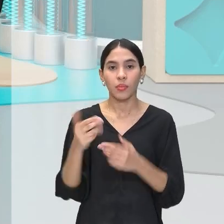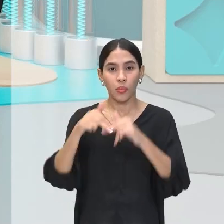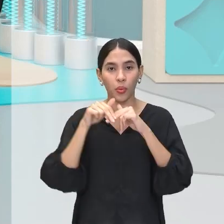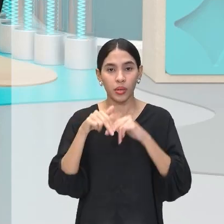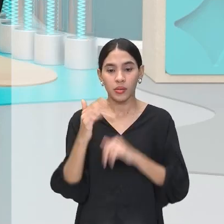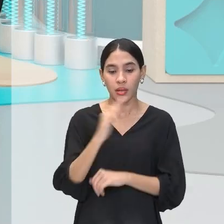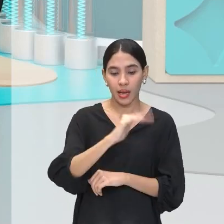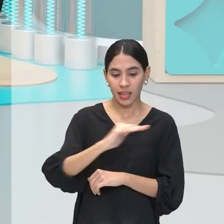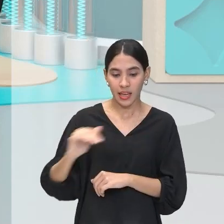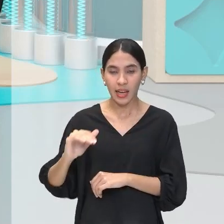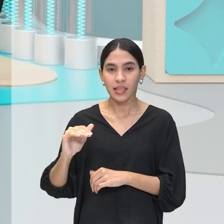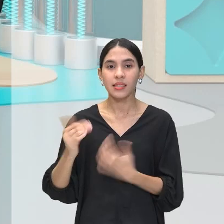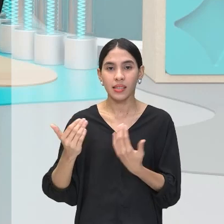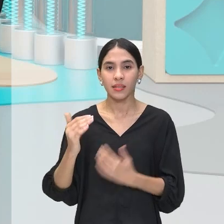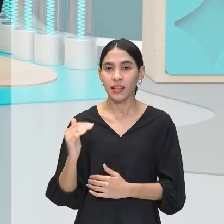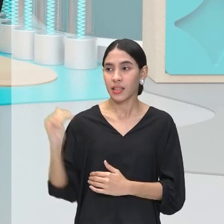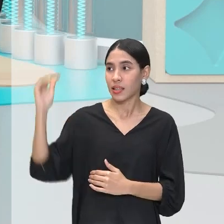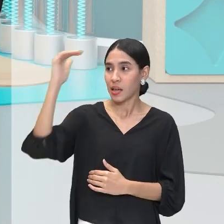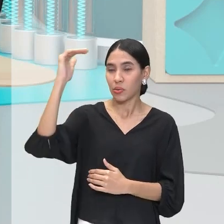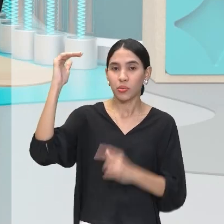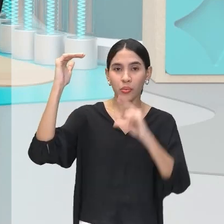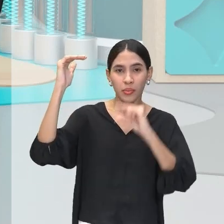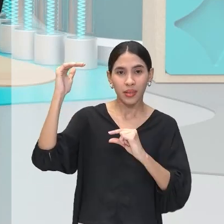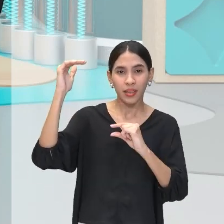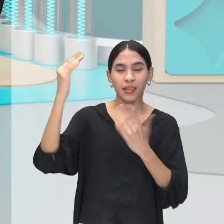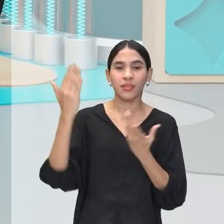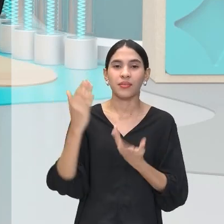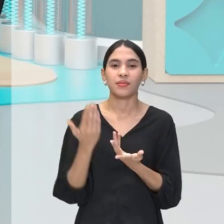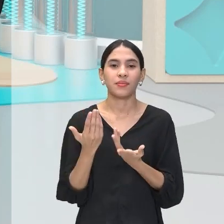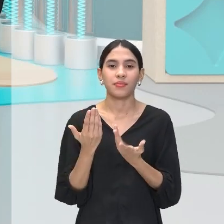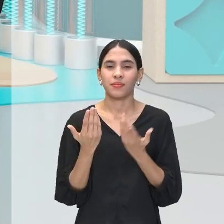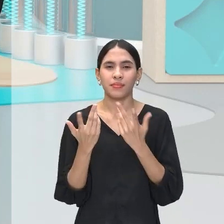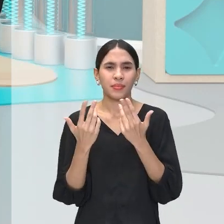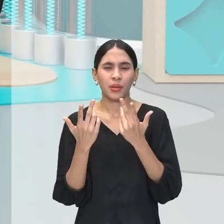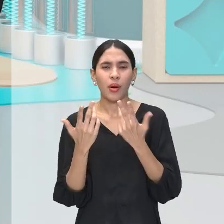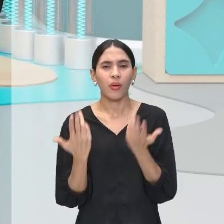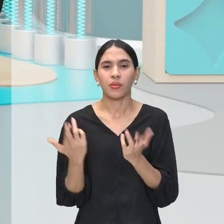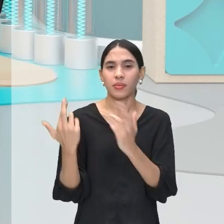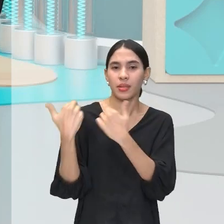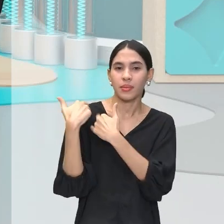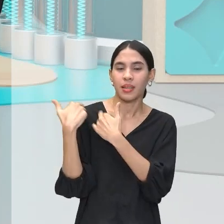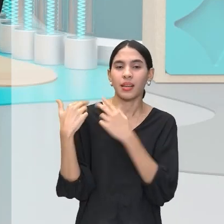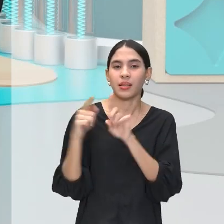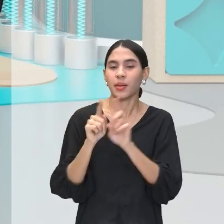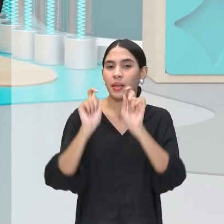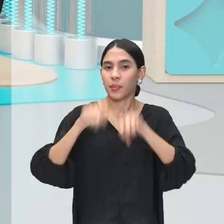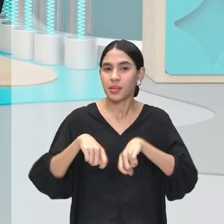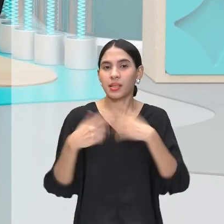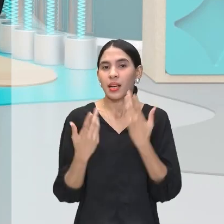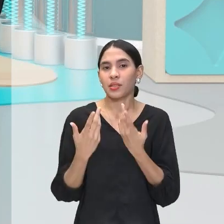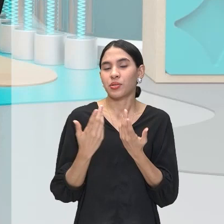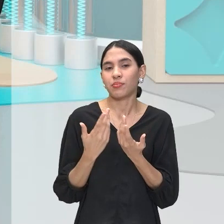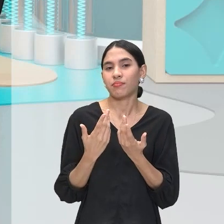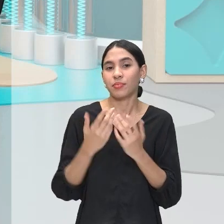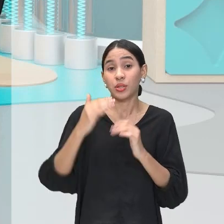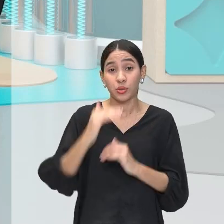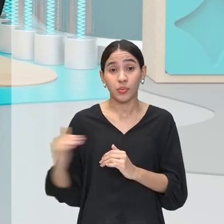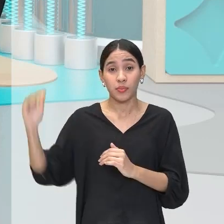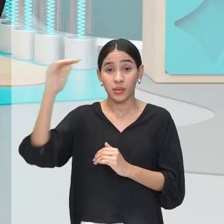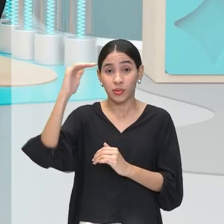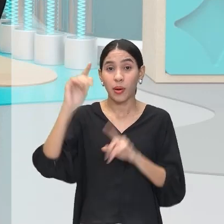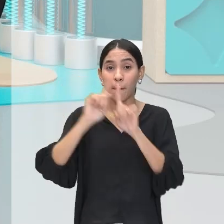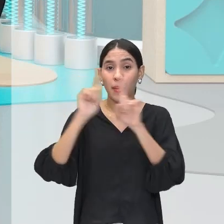considerada um adulto em miniatura, com as mesmas responsabilidades e capacidades de um adulto, só que em